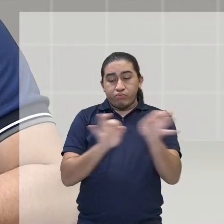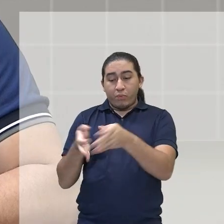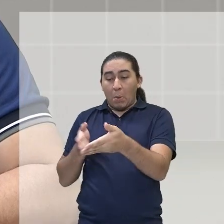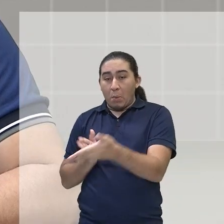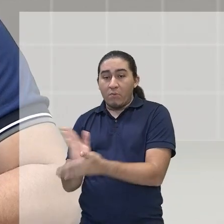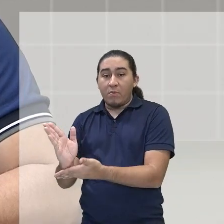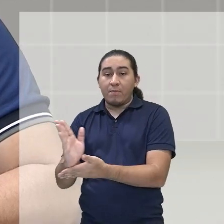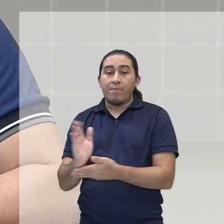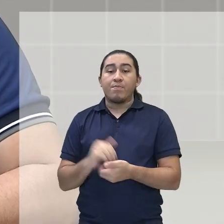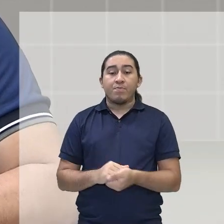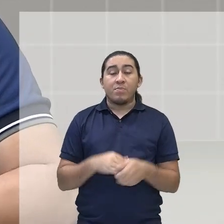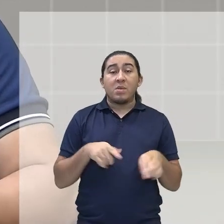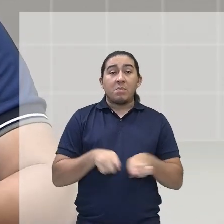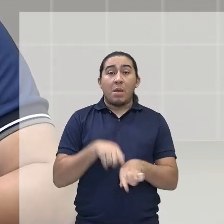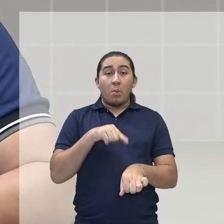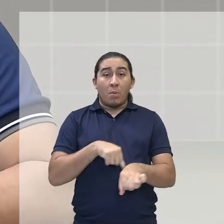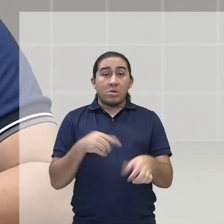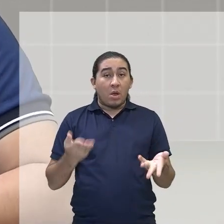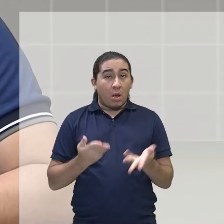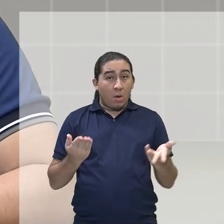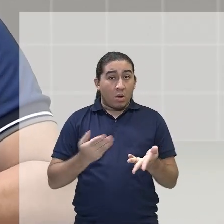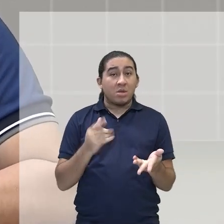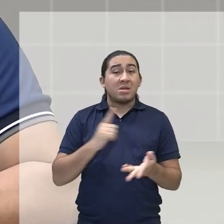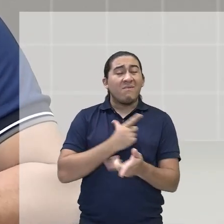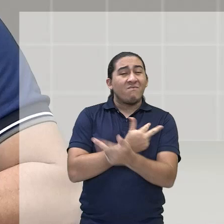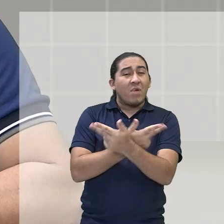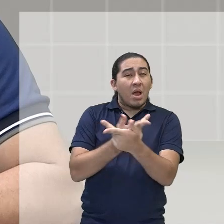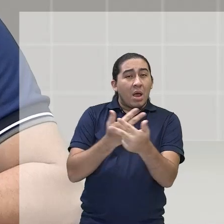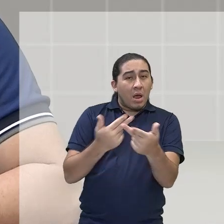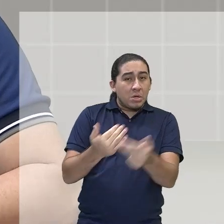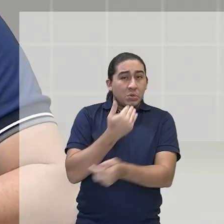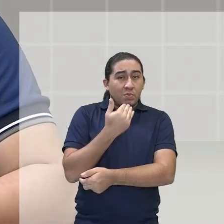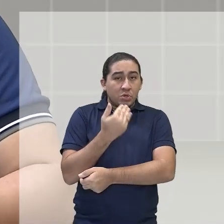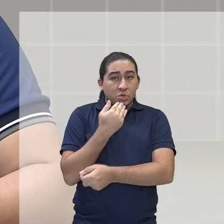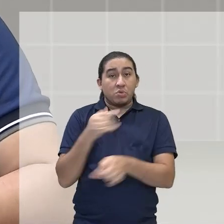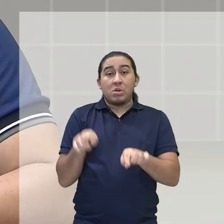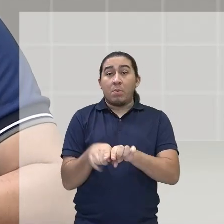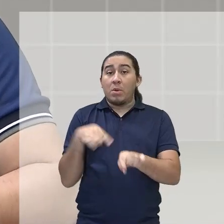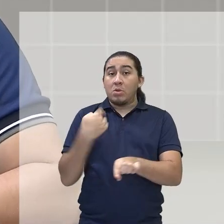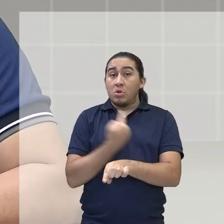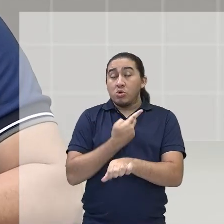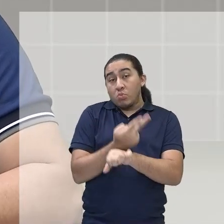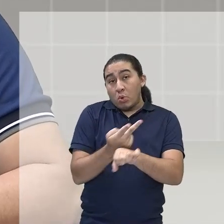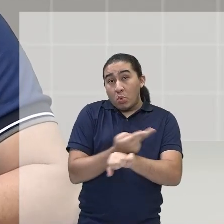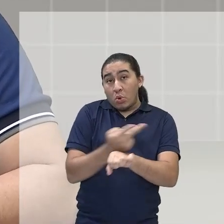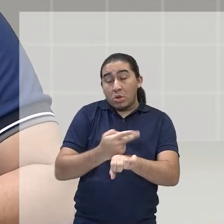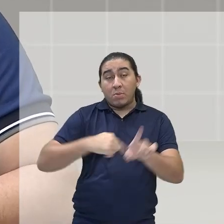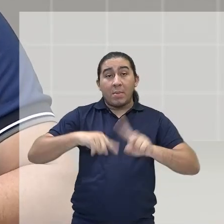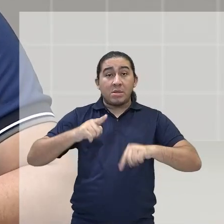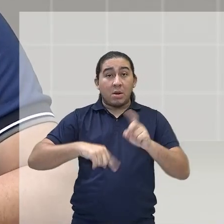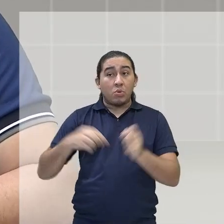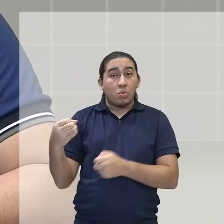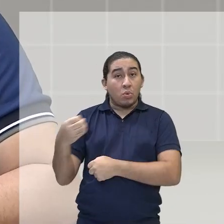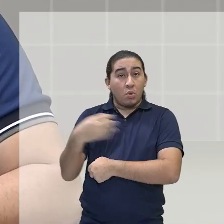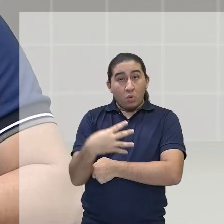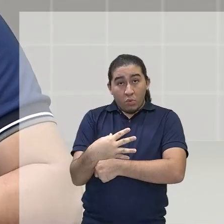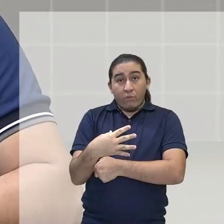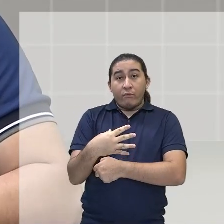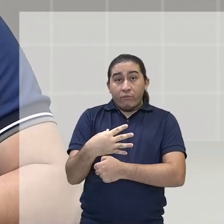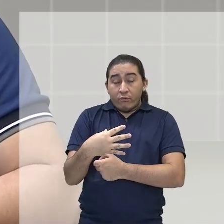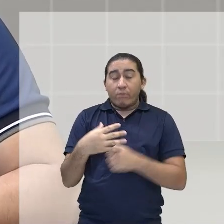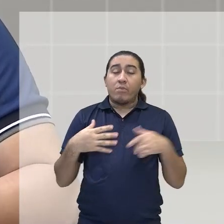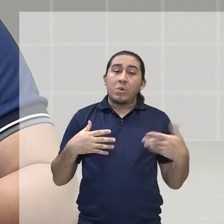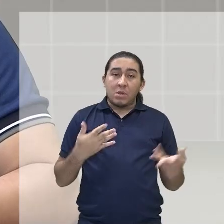atendendo várias solicitações, estamos ainda na busca de dos equipamentos, a busca sempre continua, então,